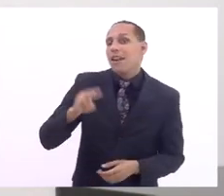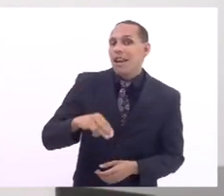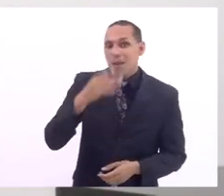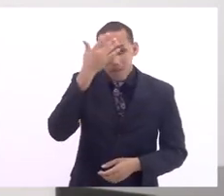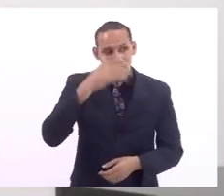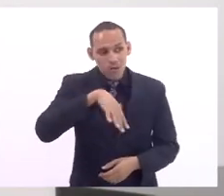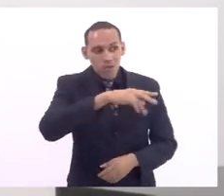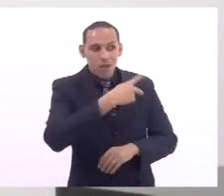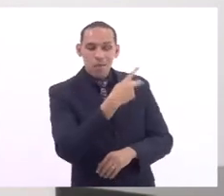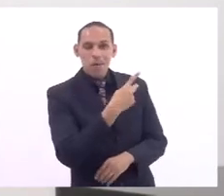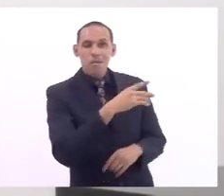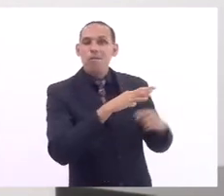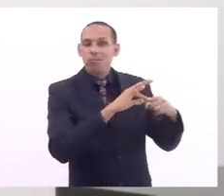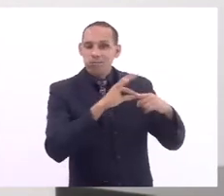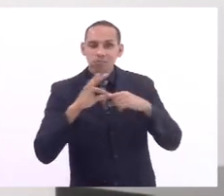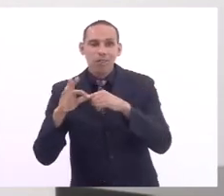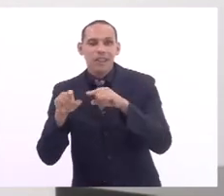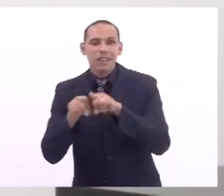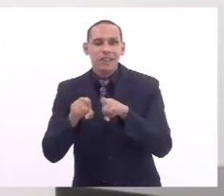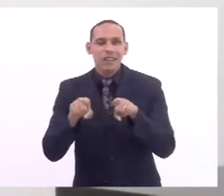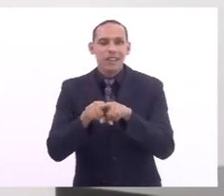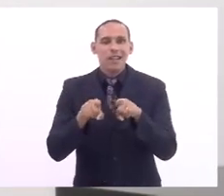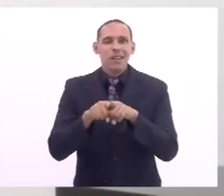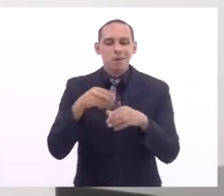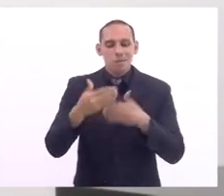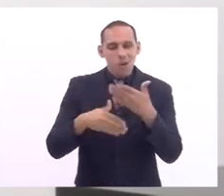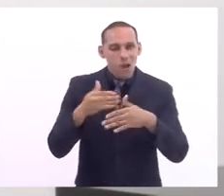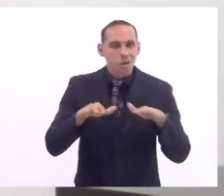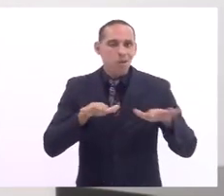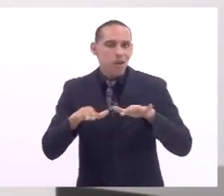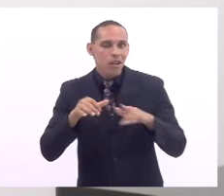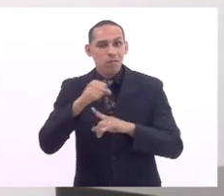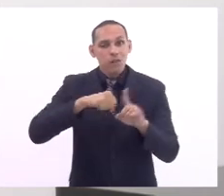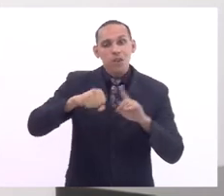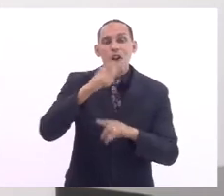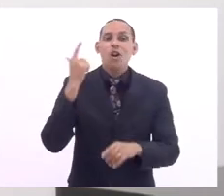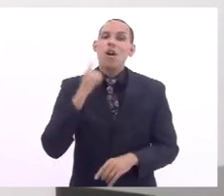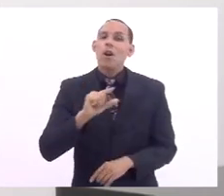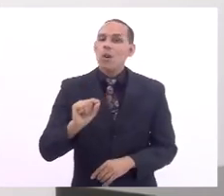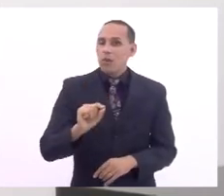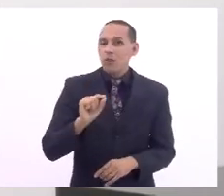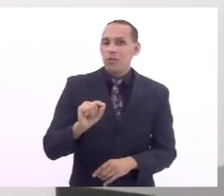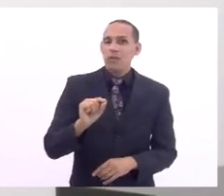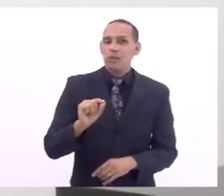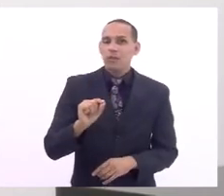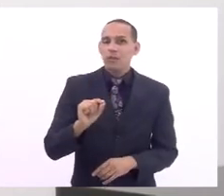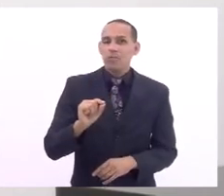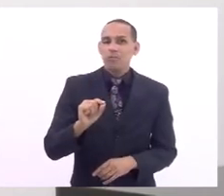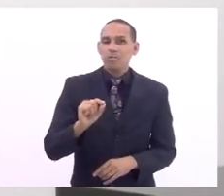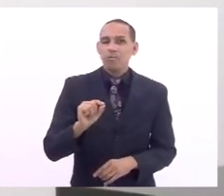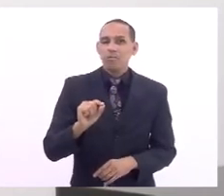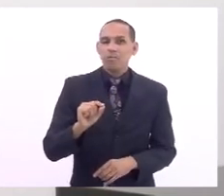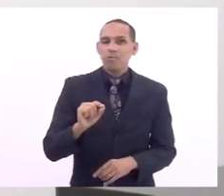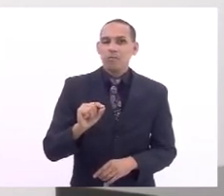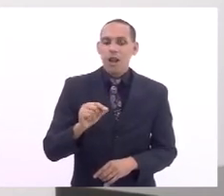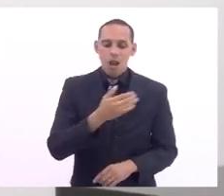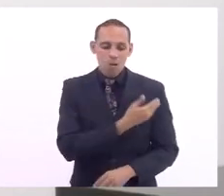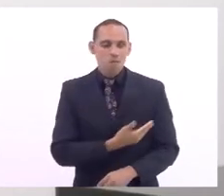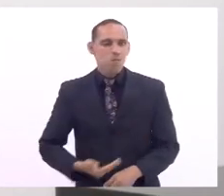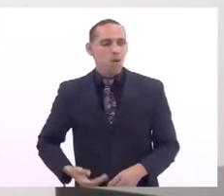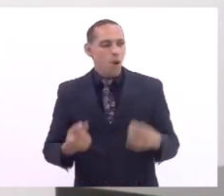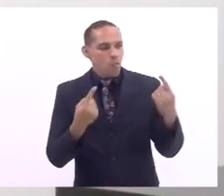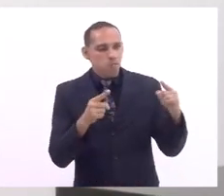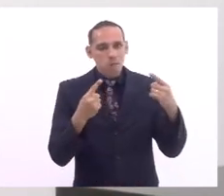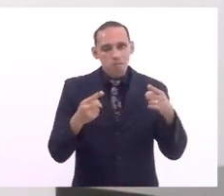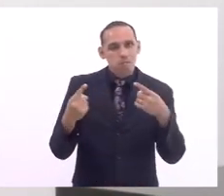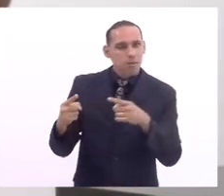periféricos e para processos de mobilização social que tem conseguido uma forte incidência na esfera pública e